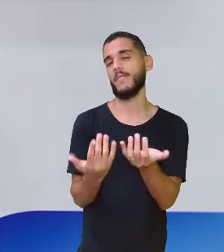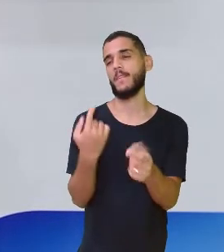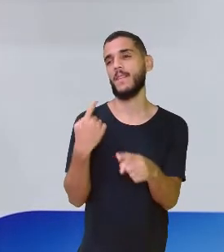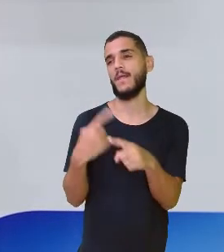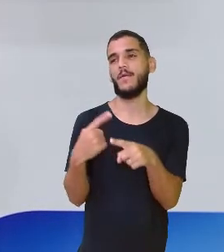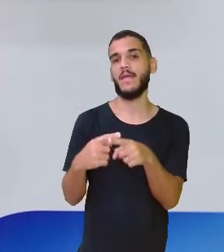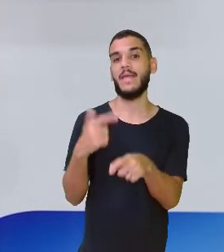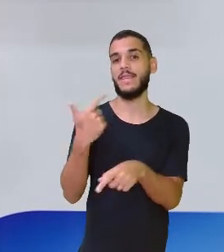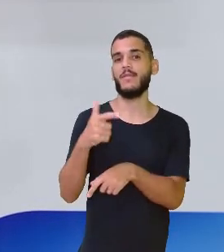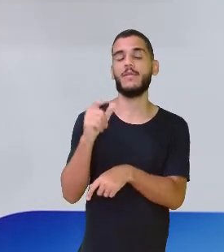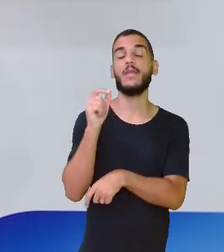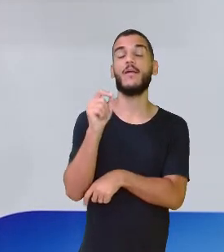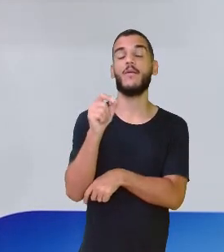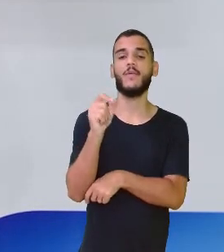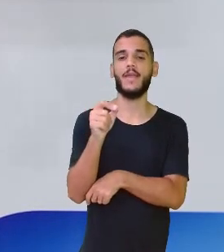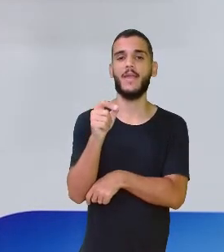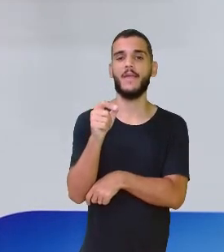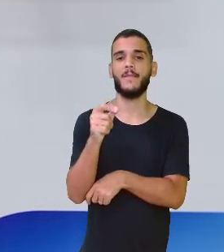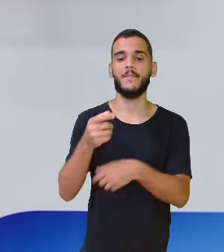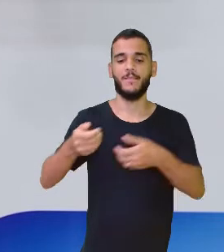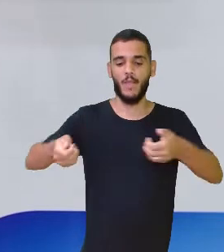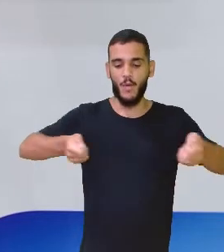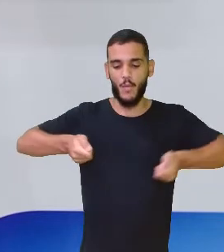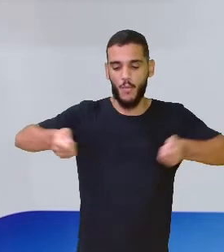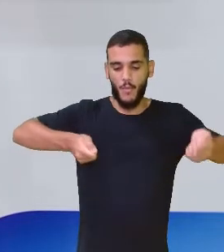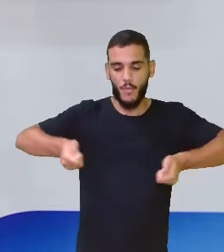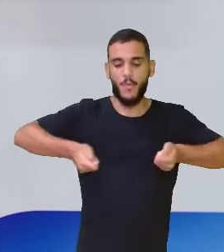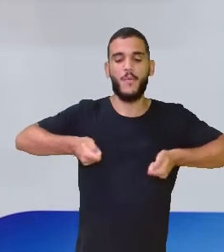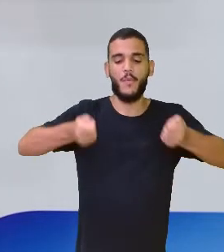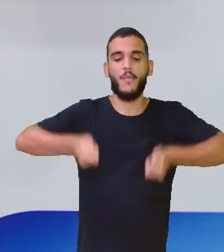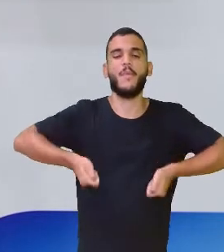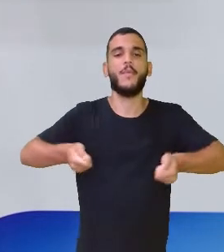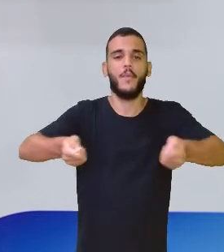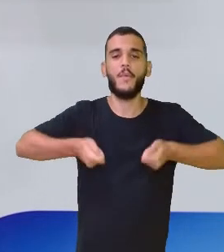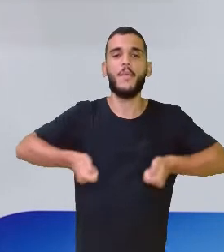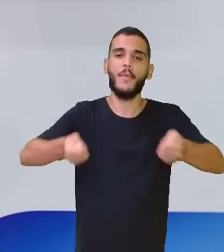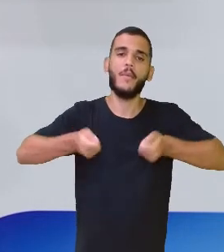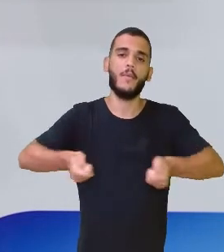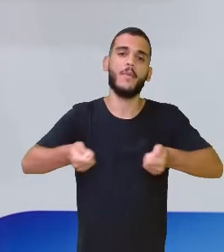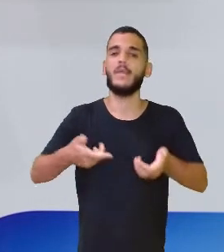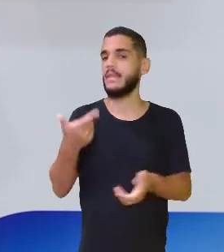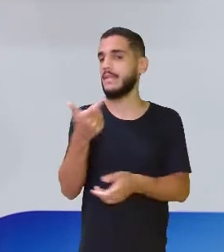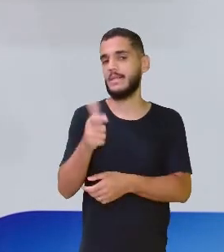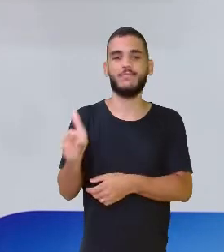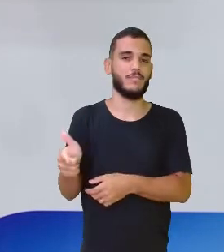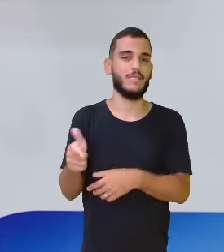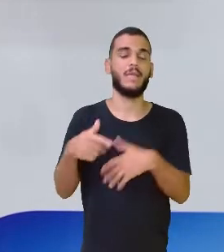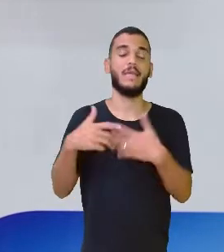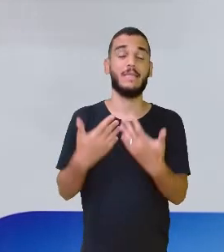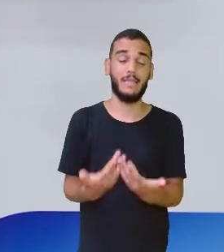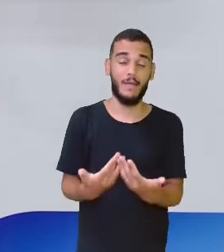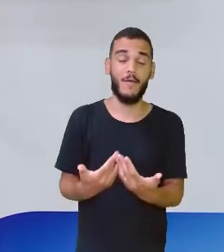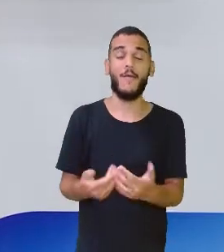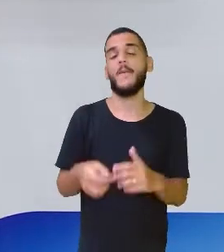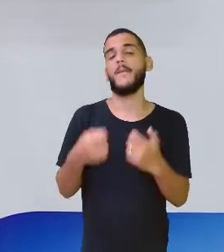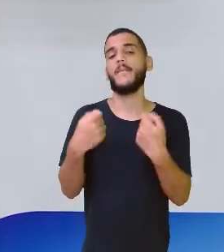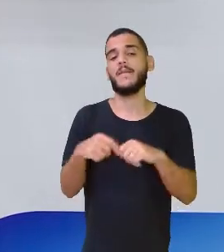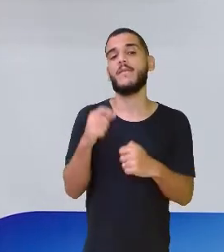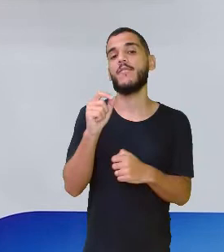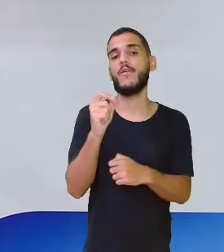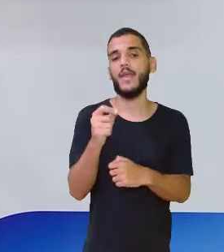uma peneira, né, para barrar ali o bagaço da cana que caía junto, né, com o caldo. Então eles colocavam